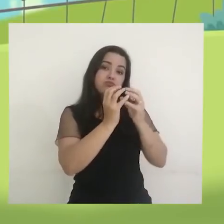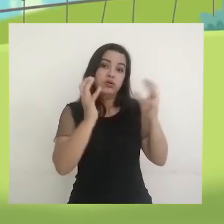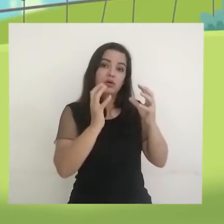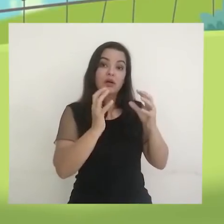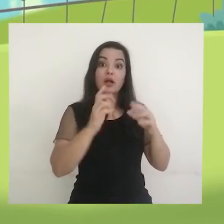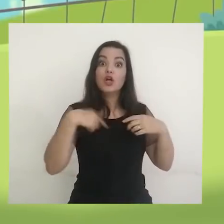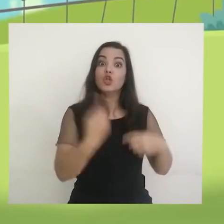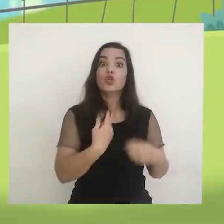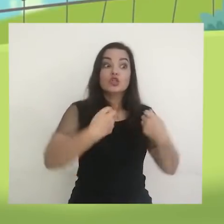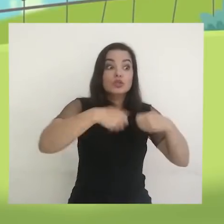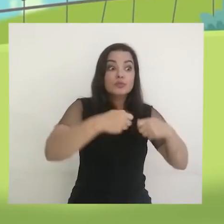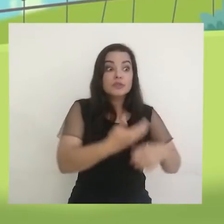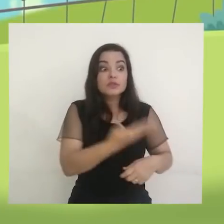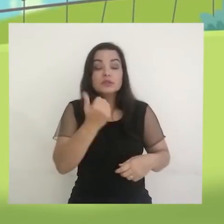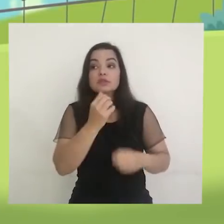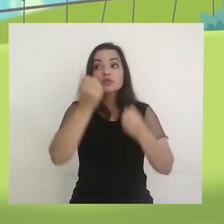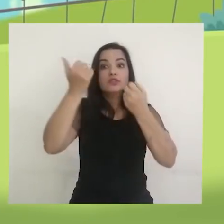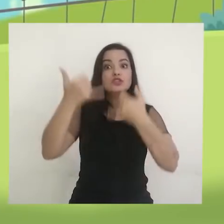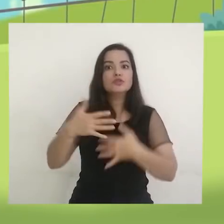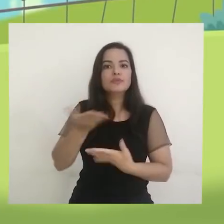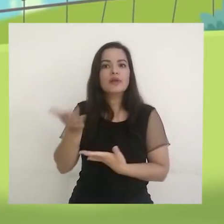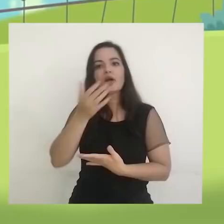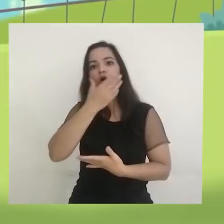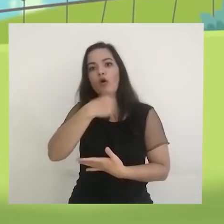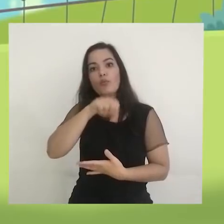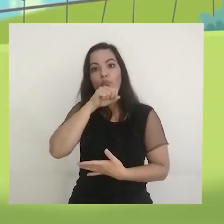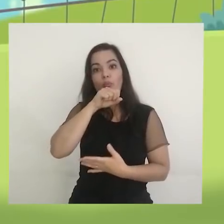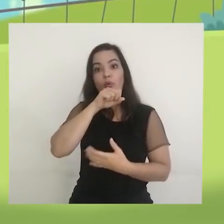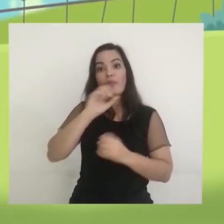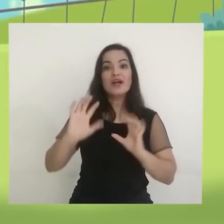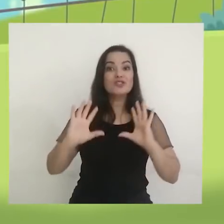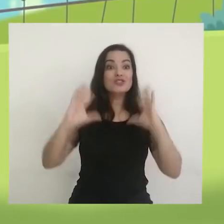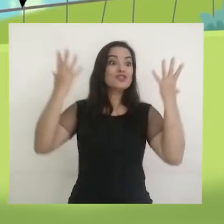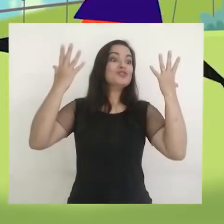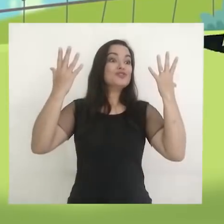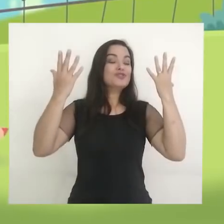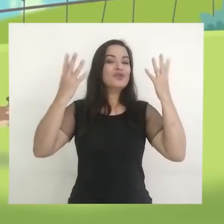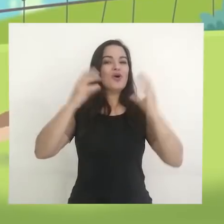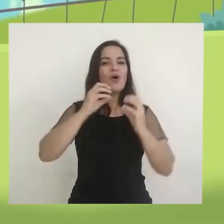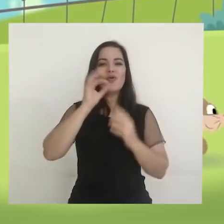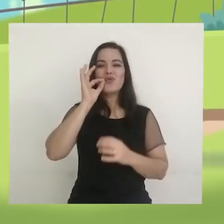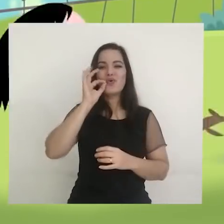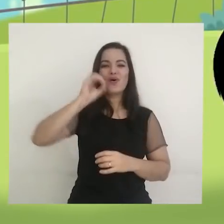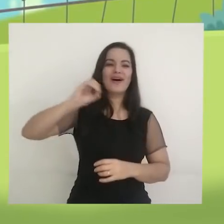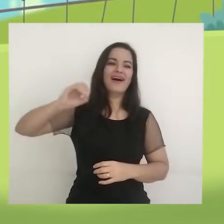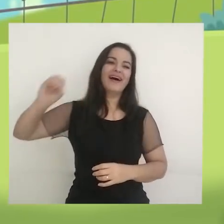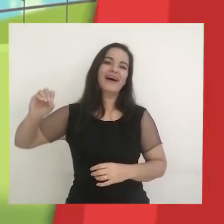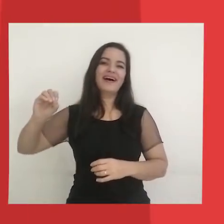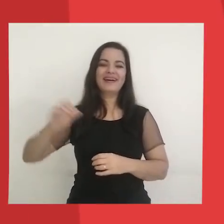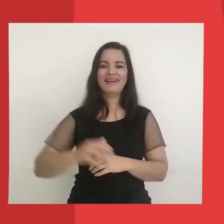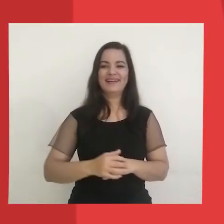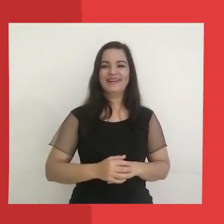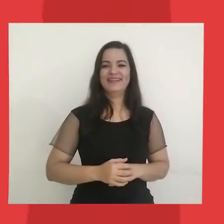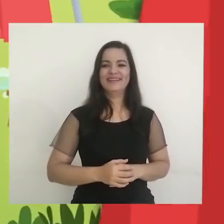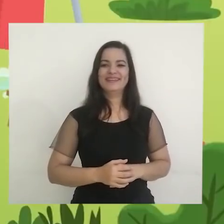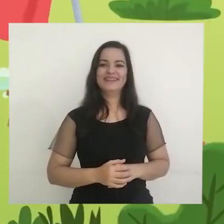redondas. Vamos! Precisamos preparar o show das bolhas de sabão! Uhul!